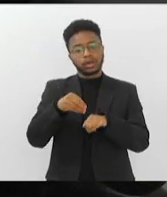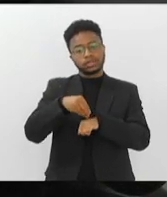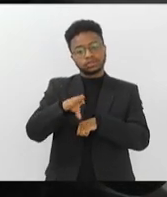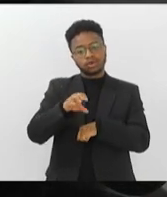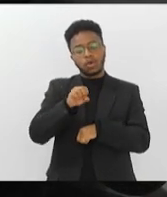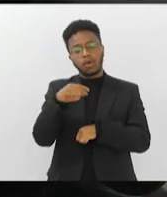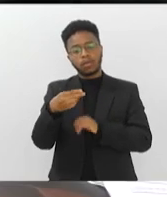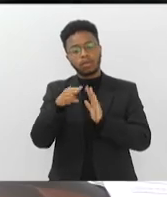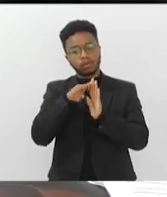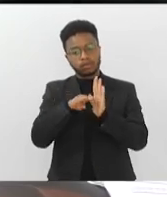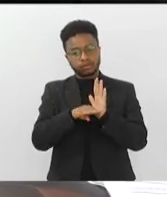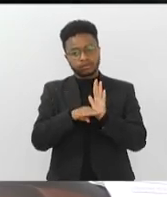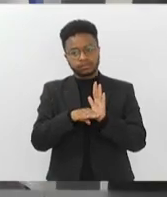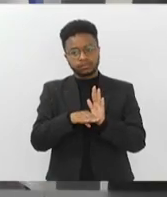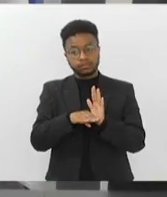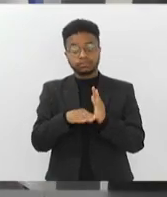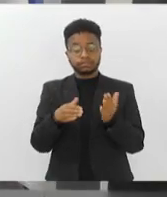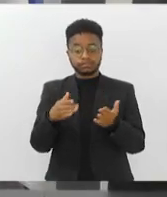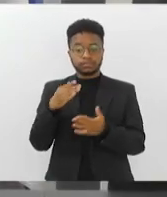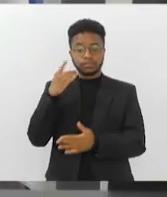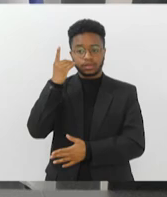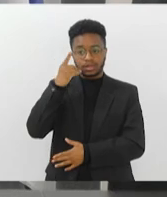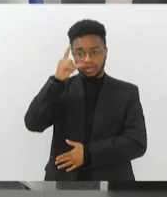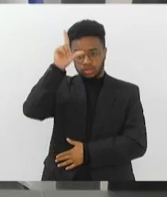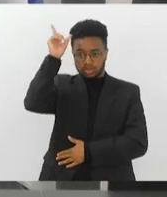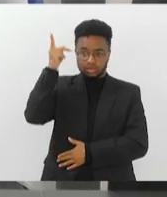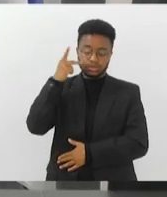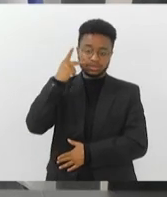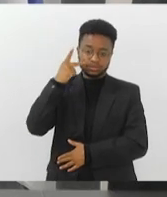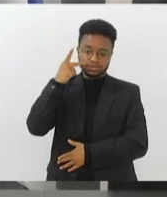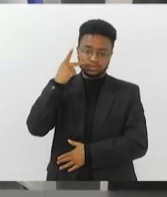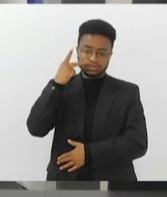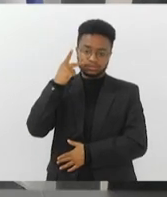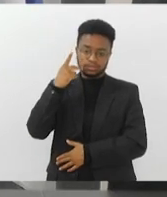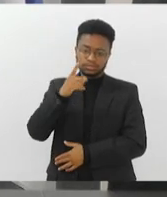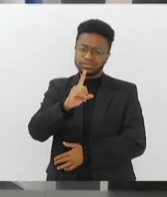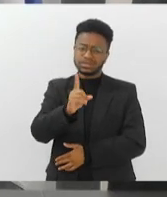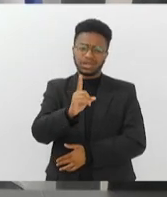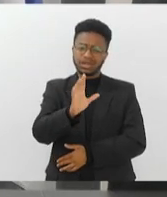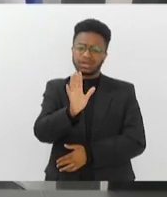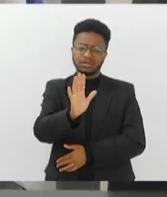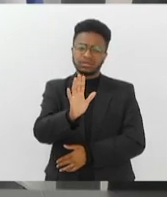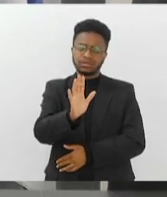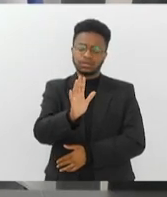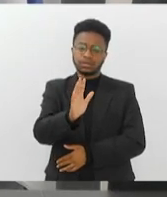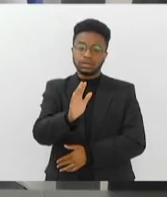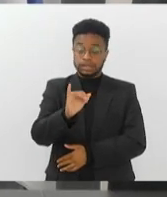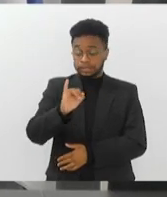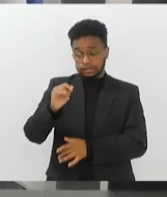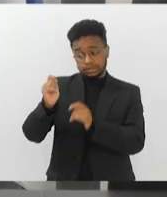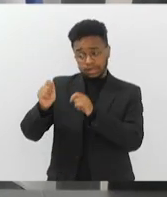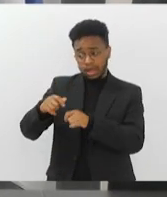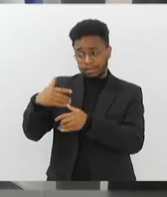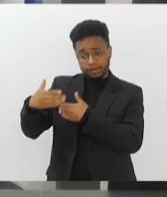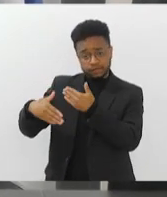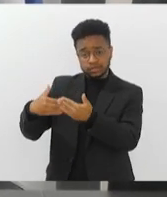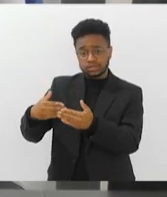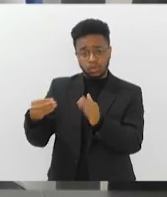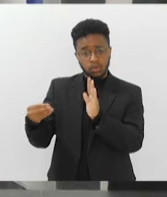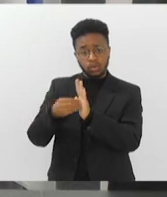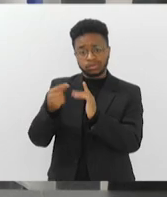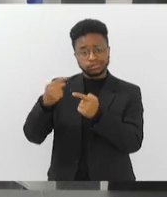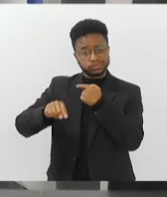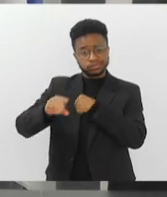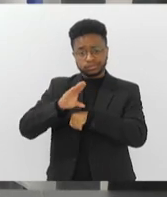programas. Deputado Luiz Paulo, se Vossa Excelência, que foi quem levantou, se a gente puder avançar e for para uma